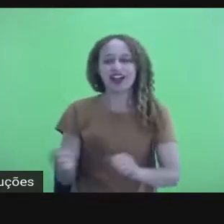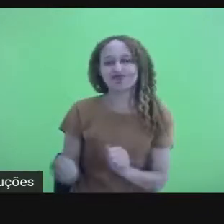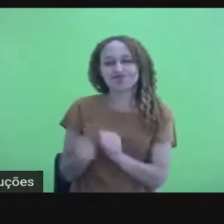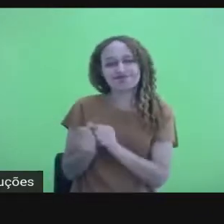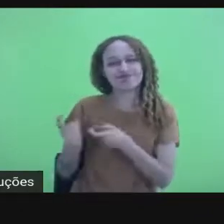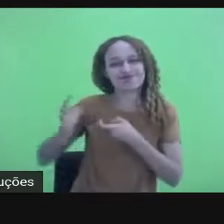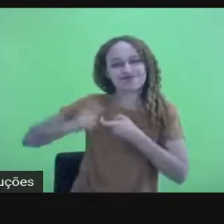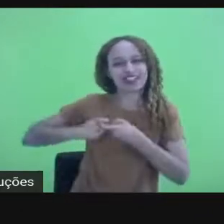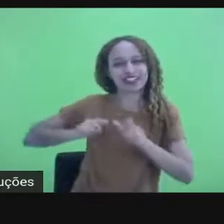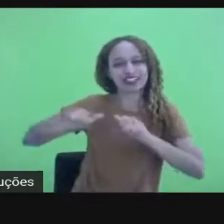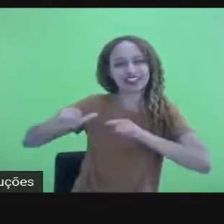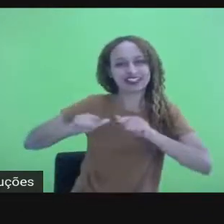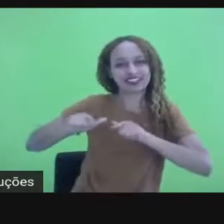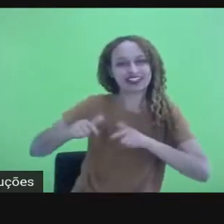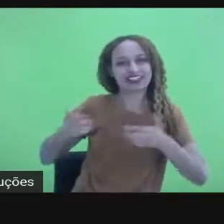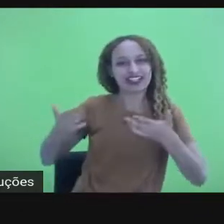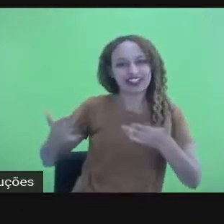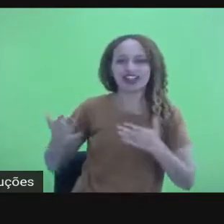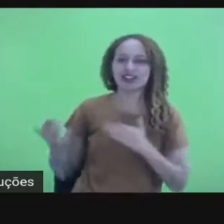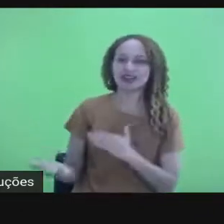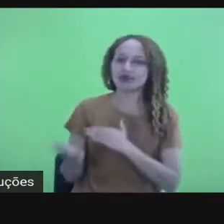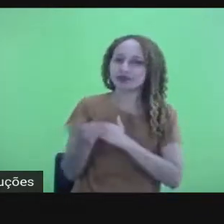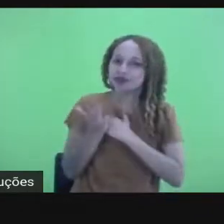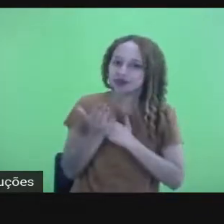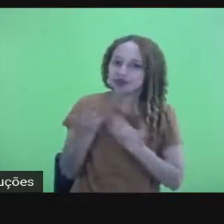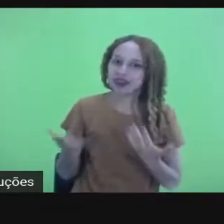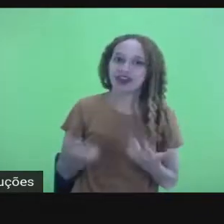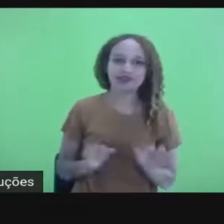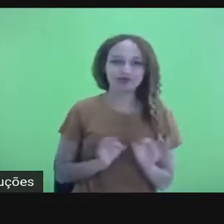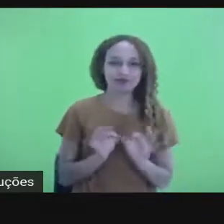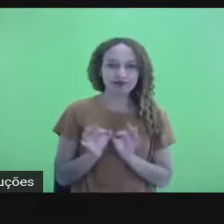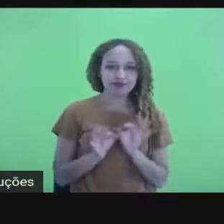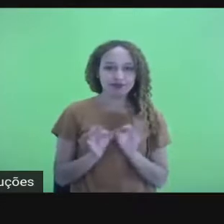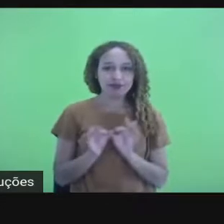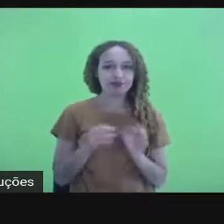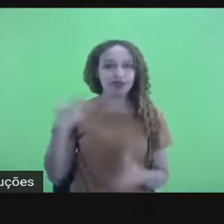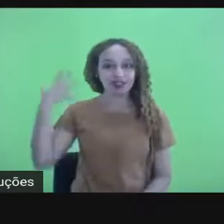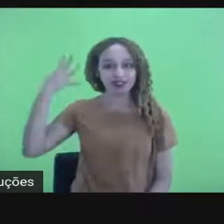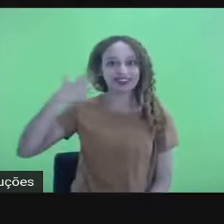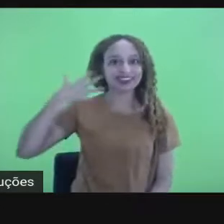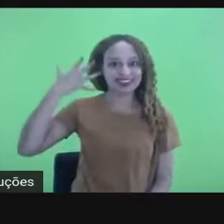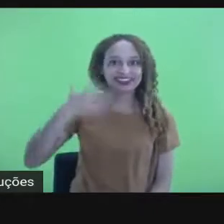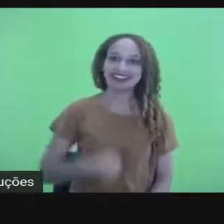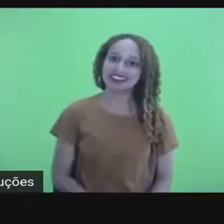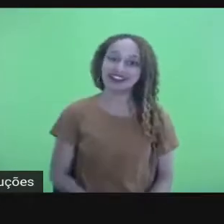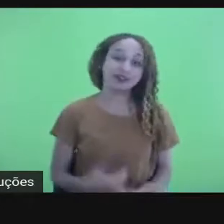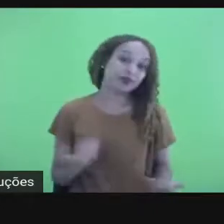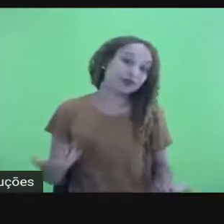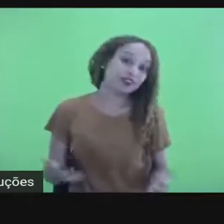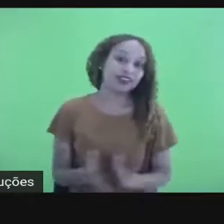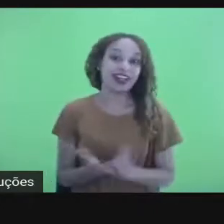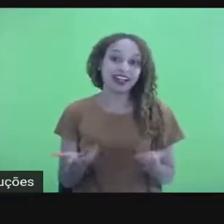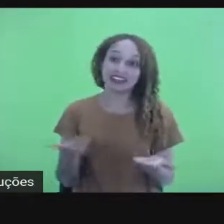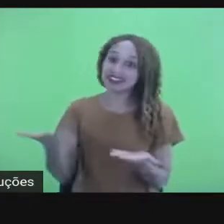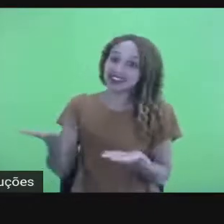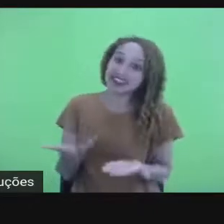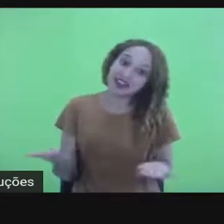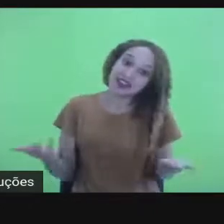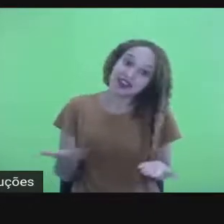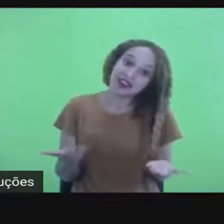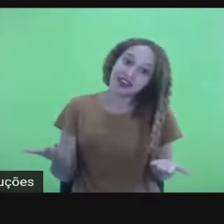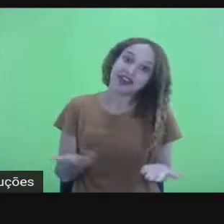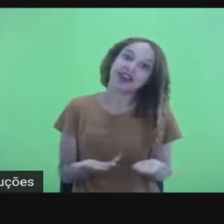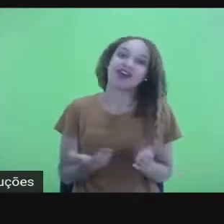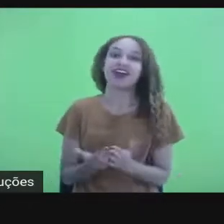que foi de muita ajuda na construção deste seminário. Então, gostaria de chamar agora a